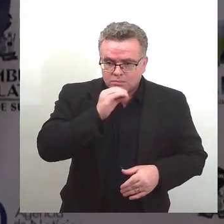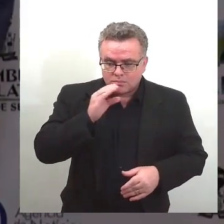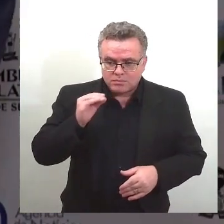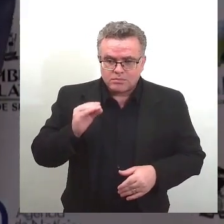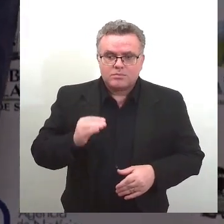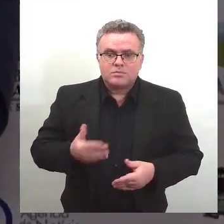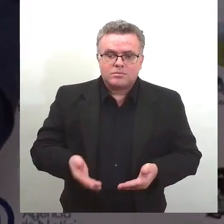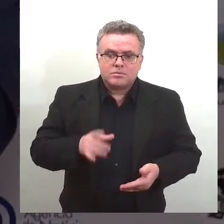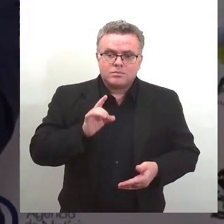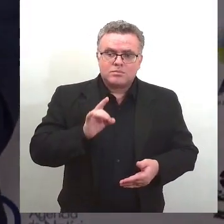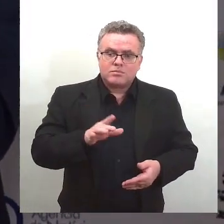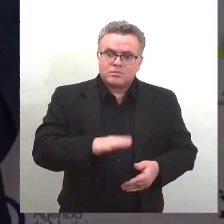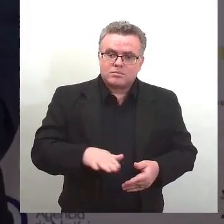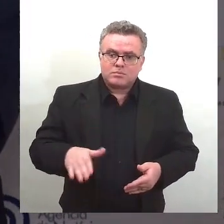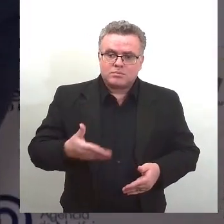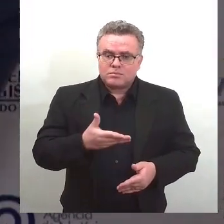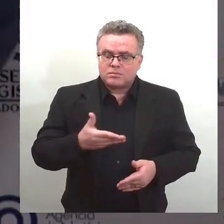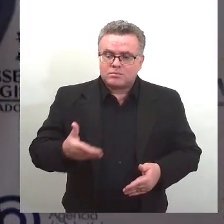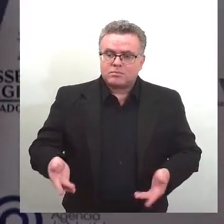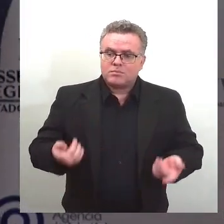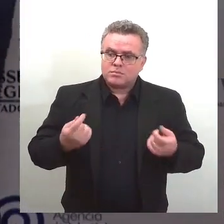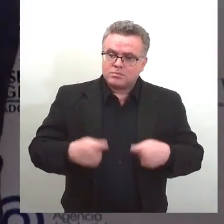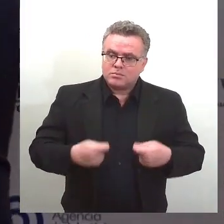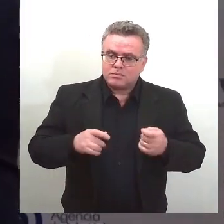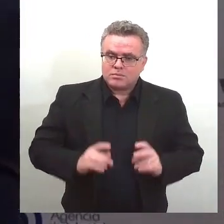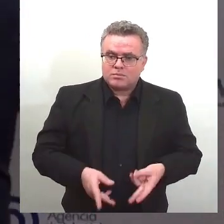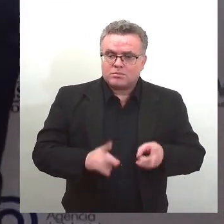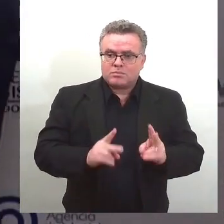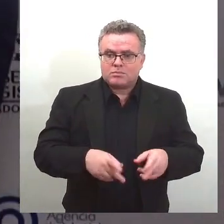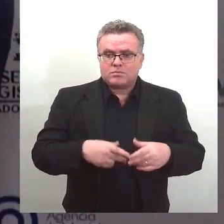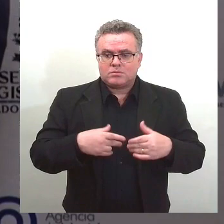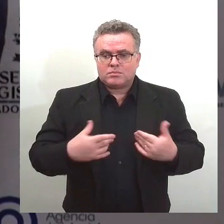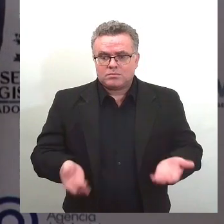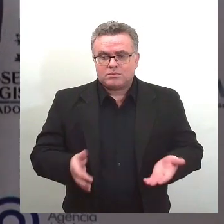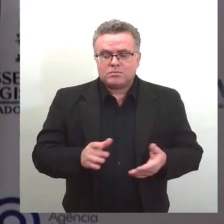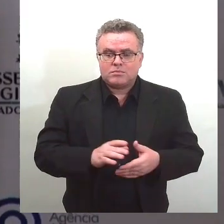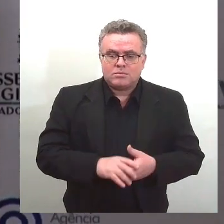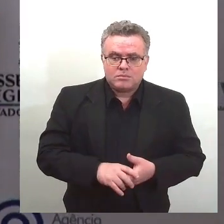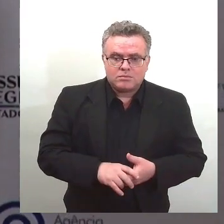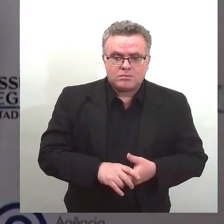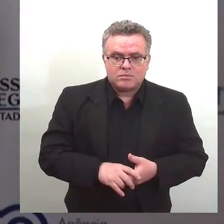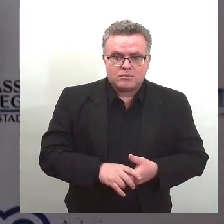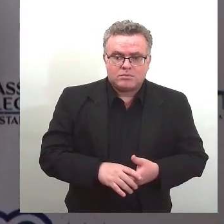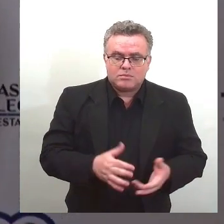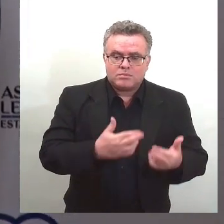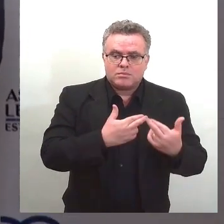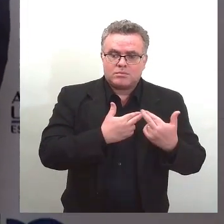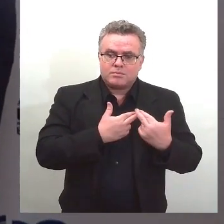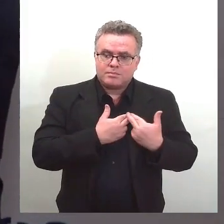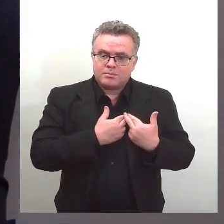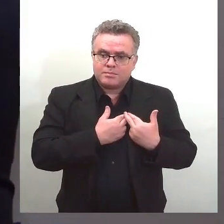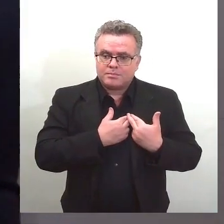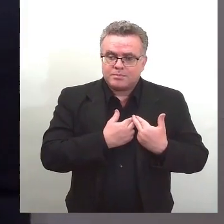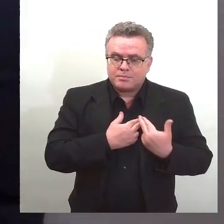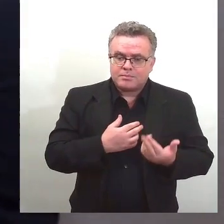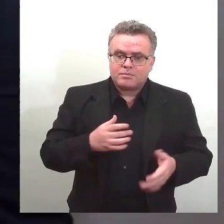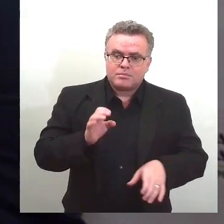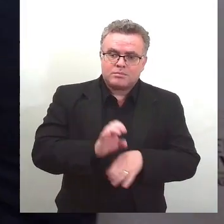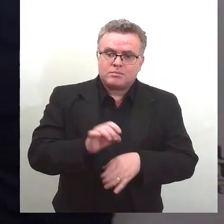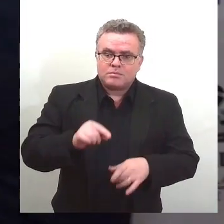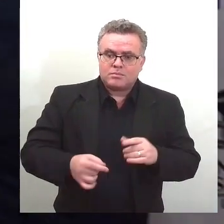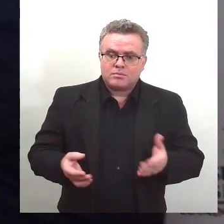também dependendo e necessitando desse transporte. Olha, a obrigação do Estado é garantir o